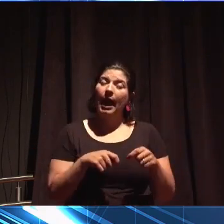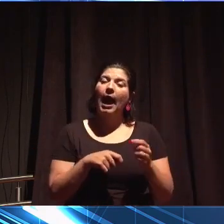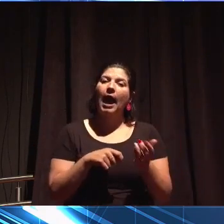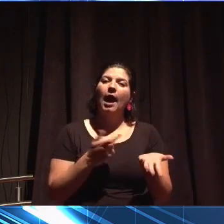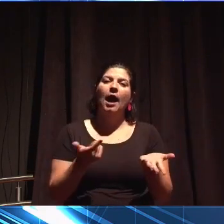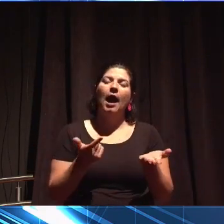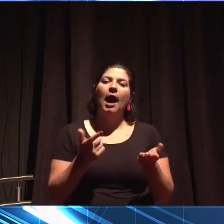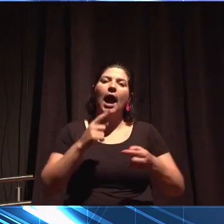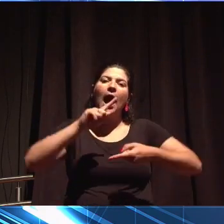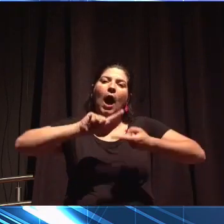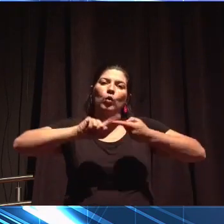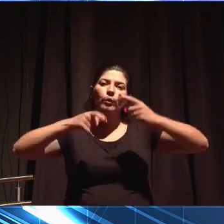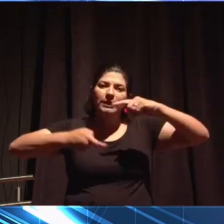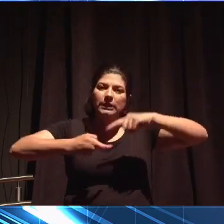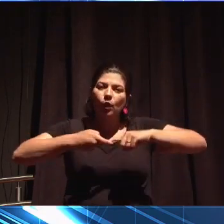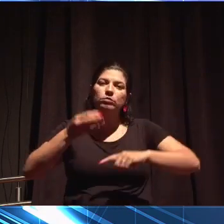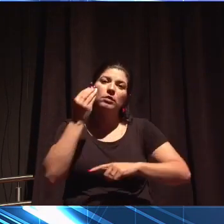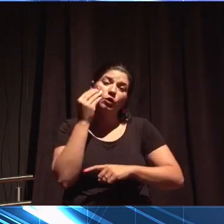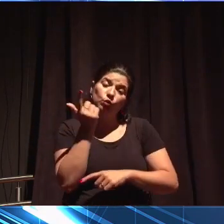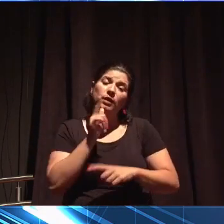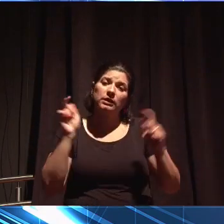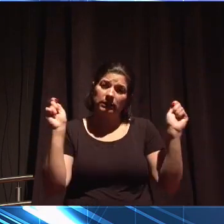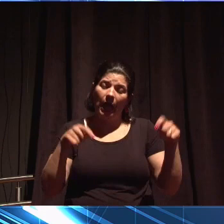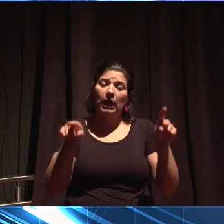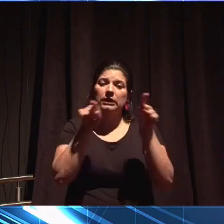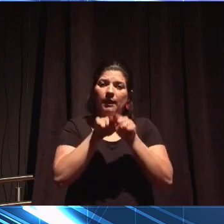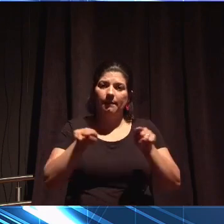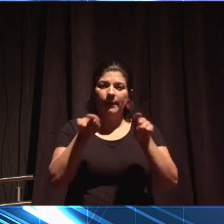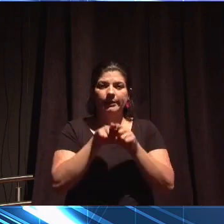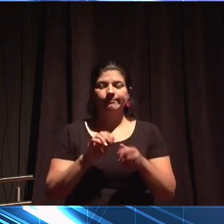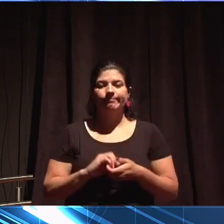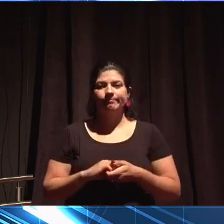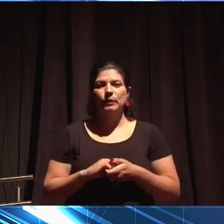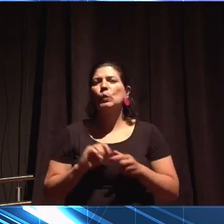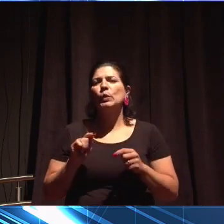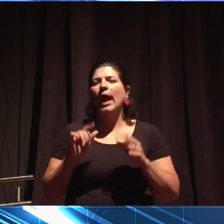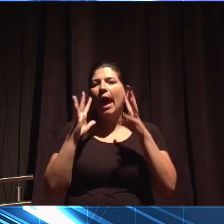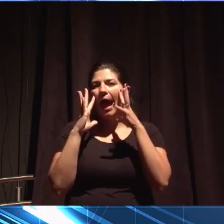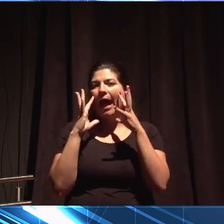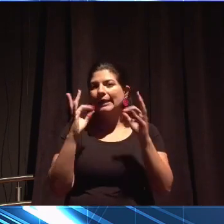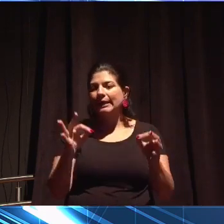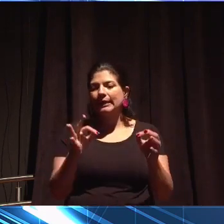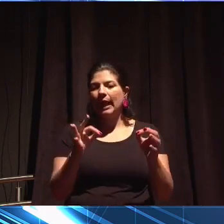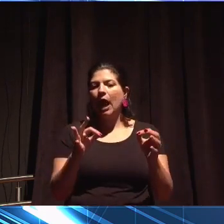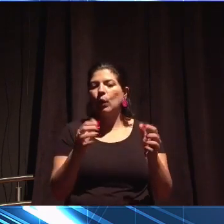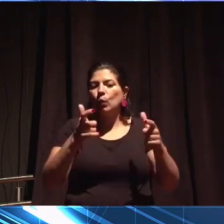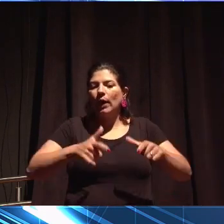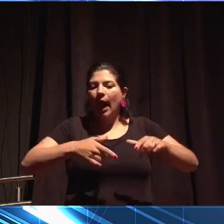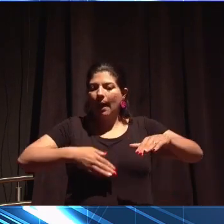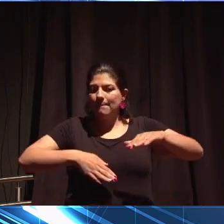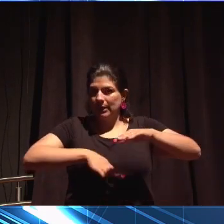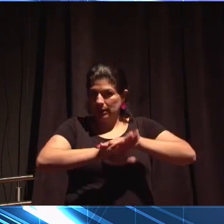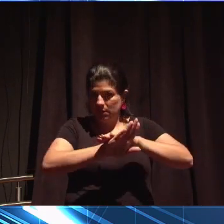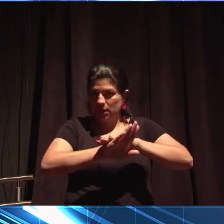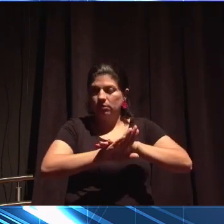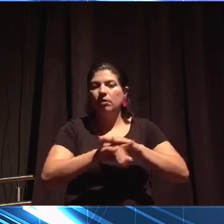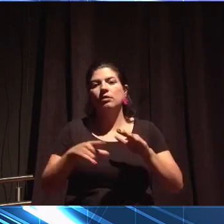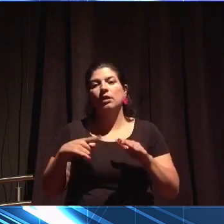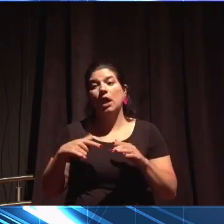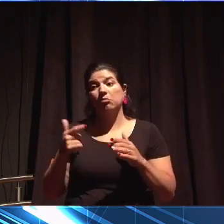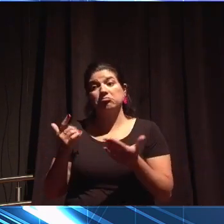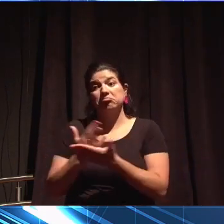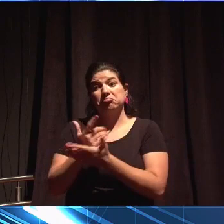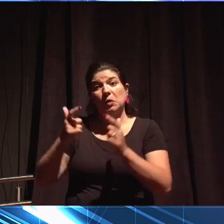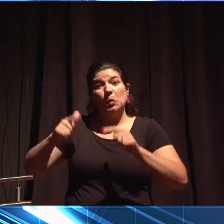automações de teste com isso também. E a grande ideia aí do S3 é prestar atenção nas classes de armazenamento, né? Por exemplo, tem a Standard que é